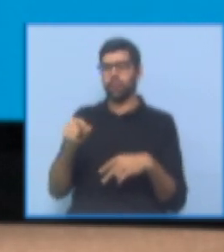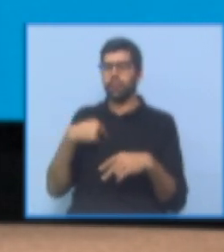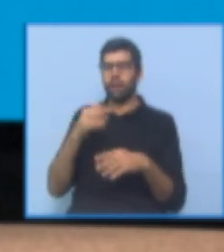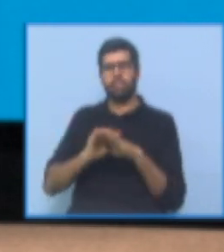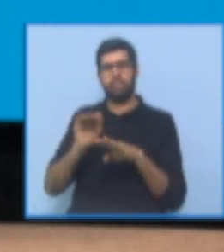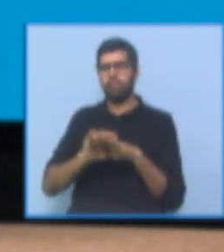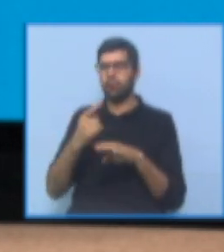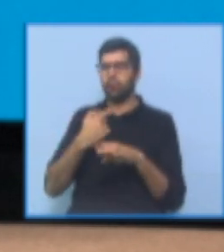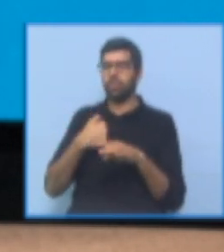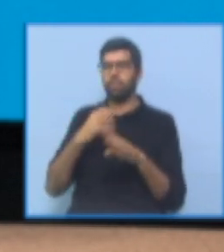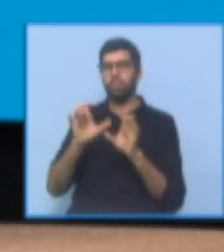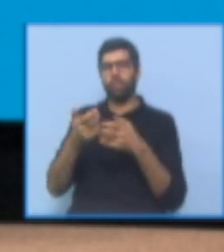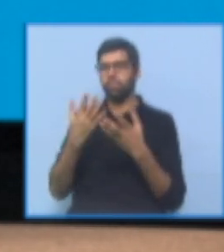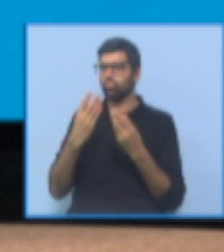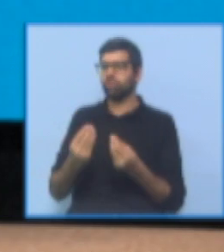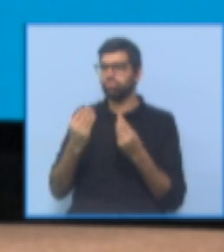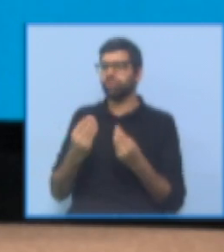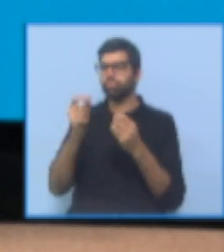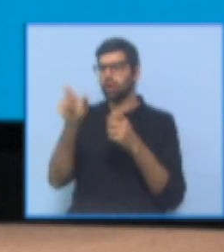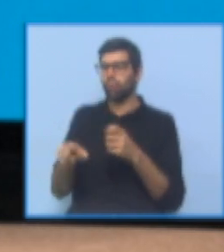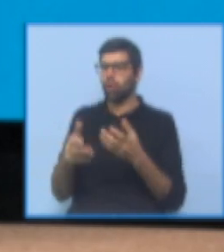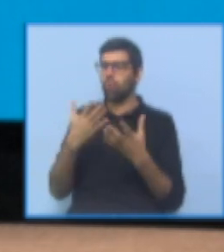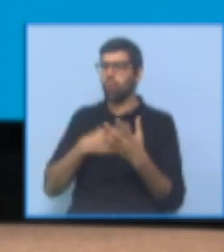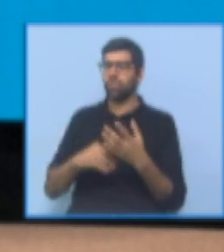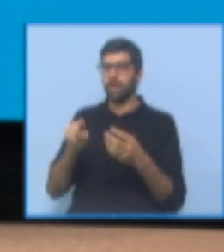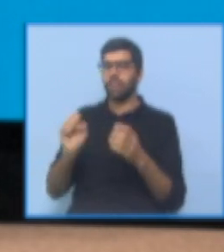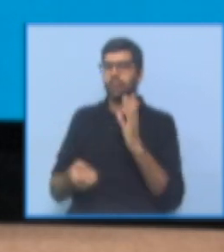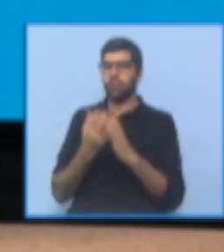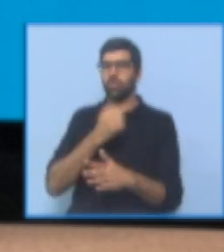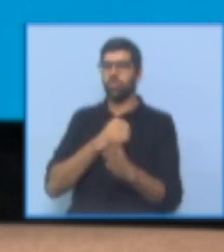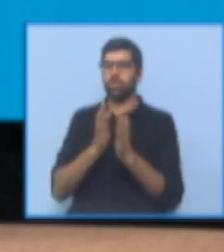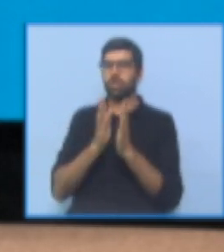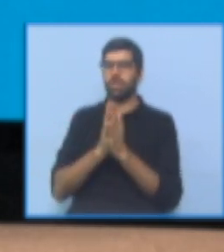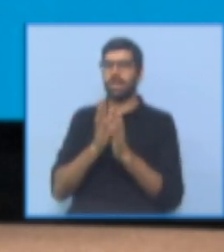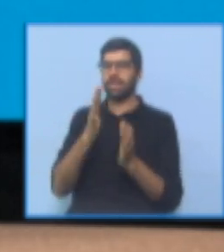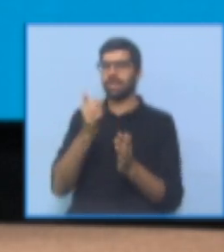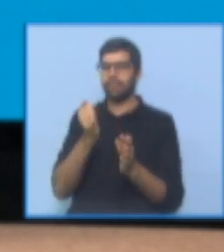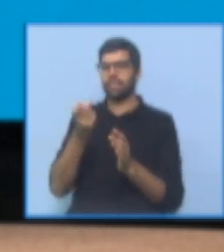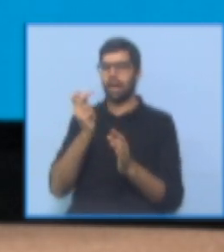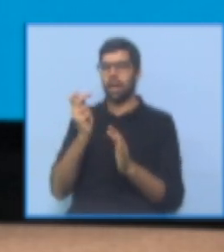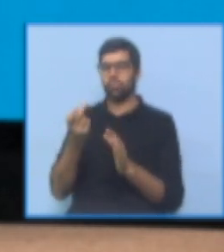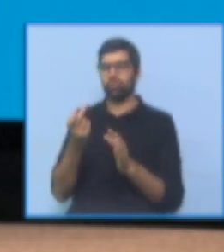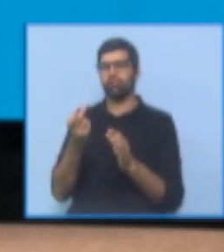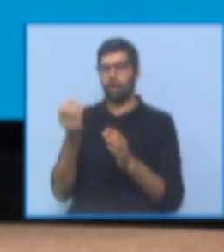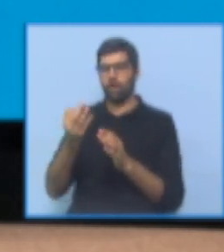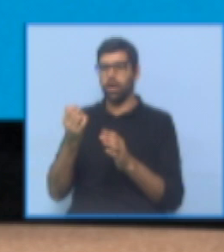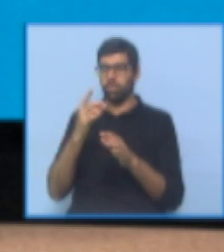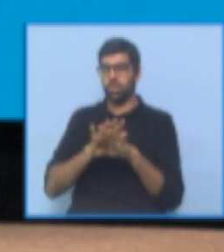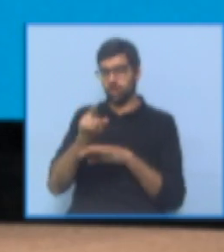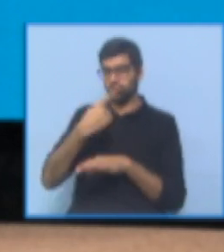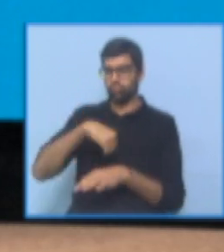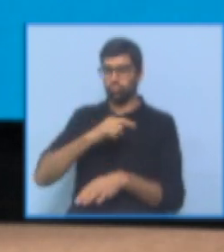querido e apreciado pelo nosso povo. E depois é o Papa que criou esta diocese, há 15 anos. Por isso nós temos razões mais do que